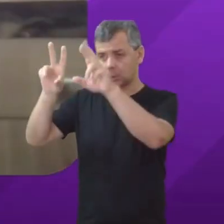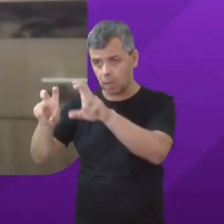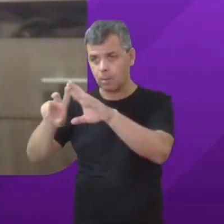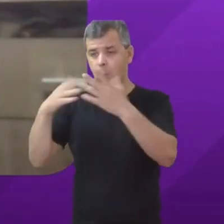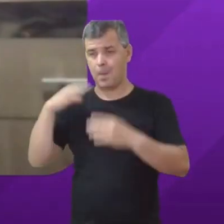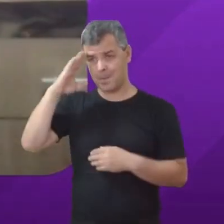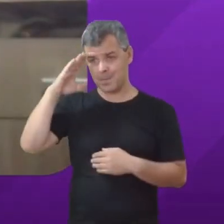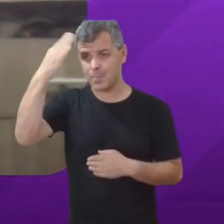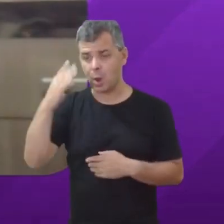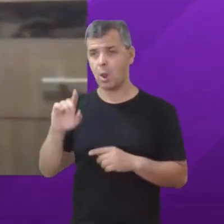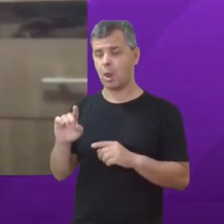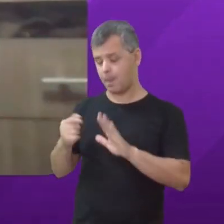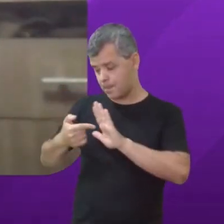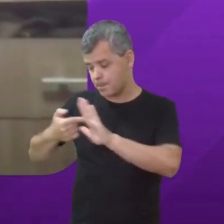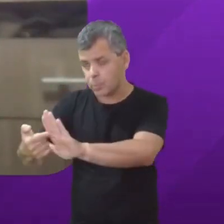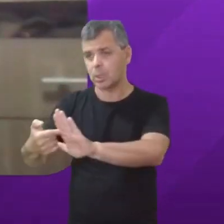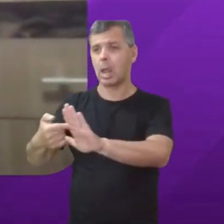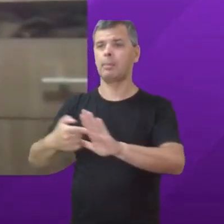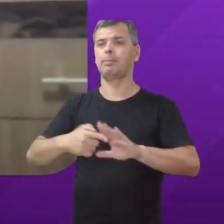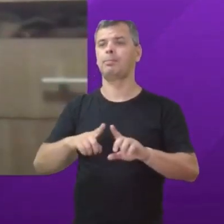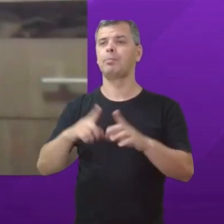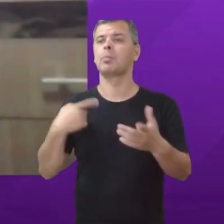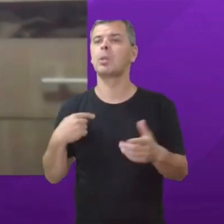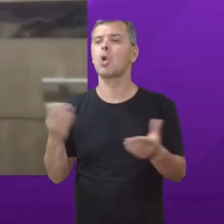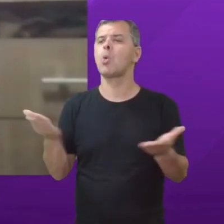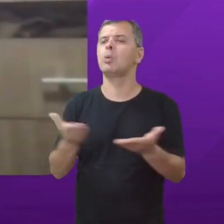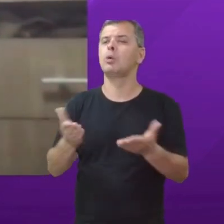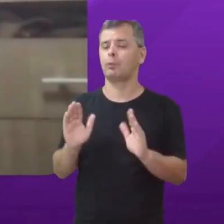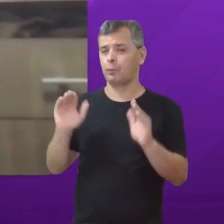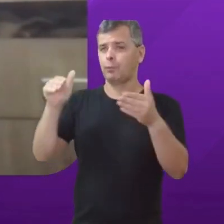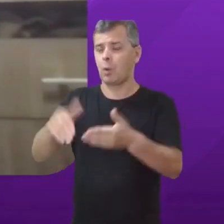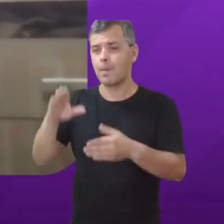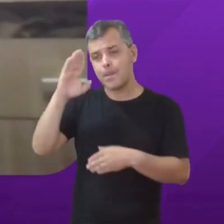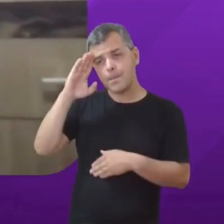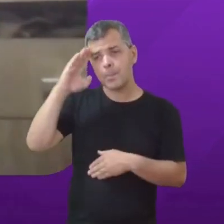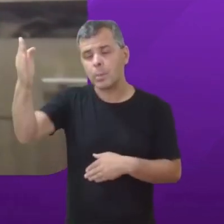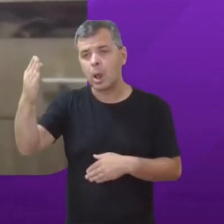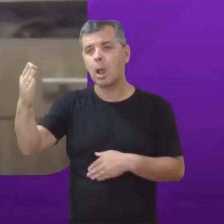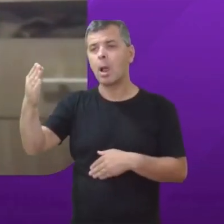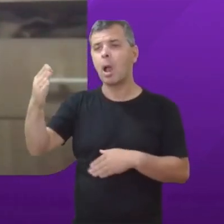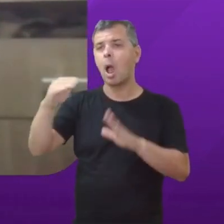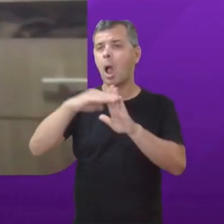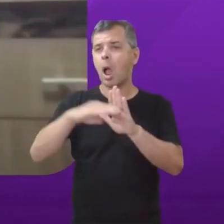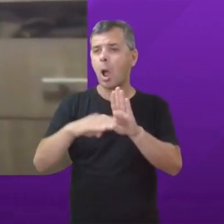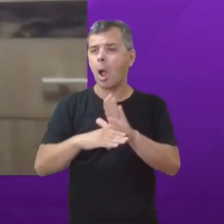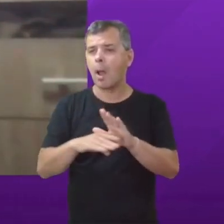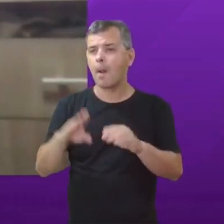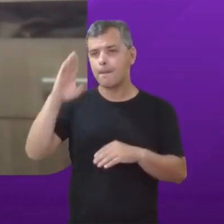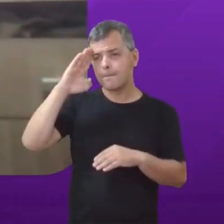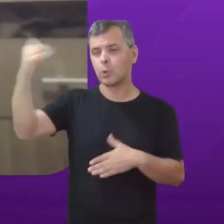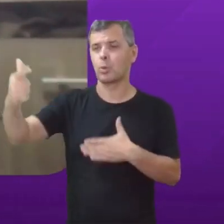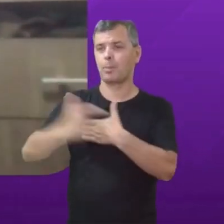O principal ponto que eu queria destacar, é qual que hoje é a principal agenda, o